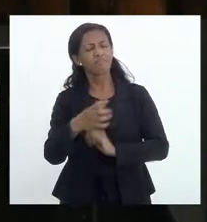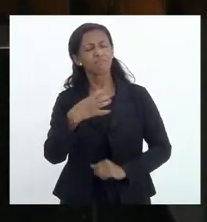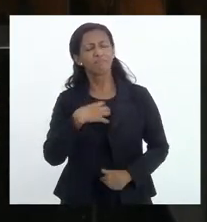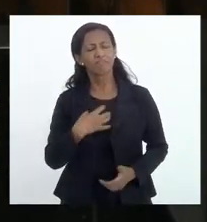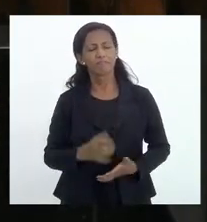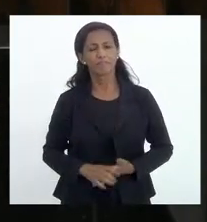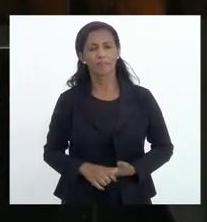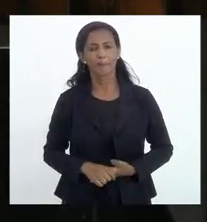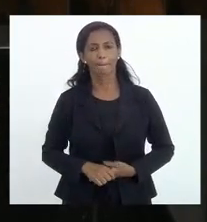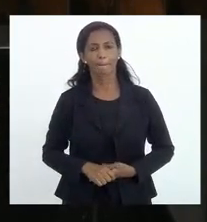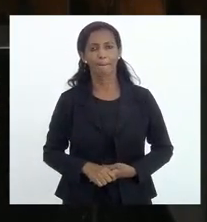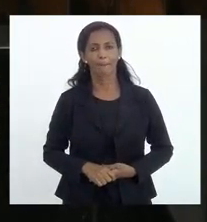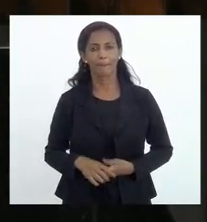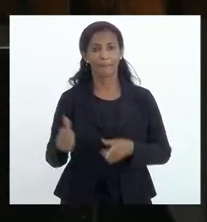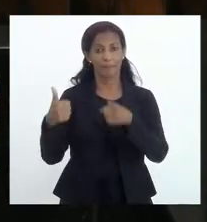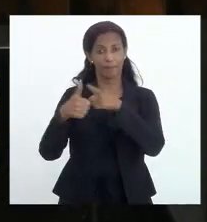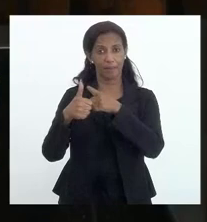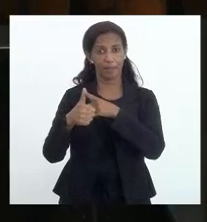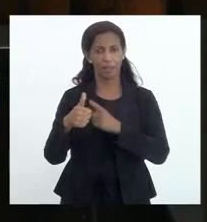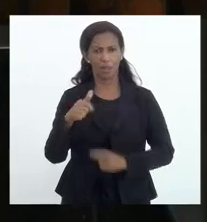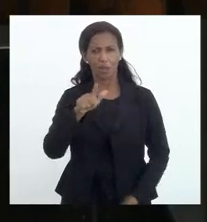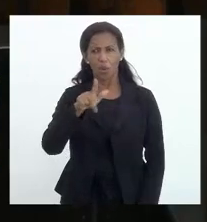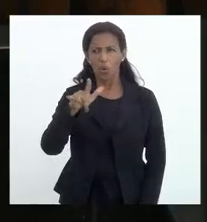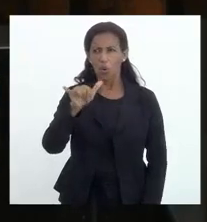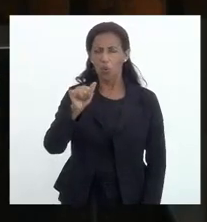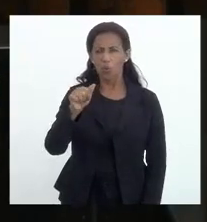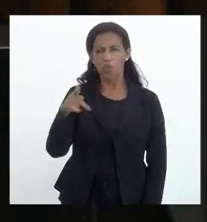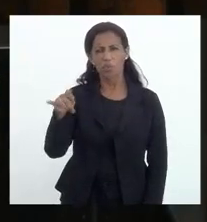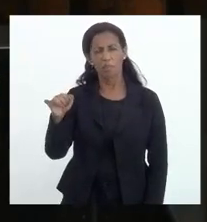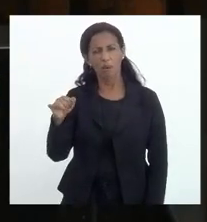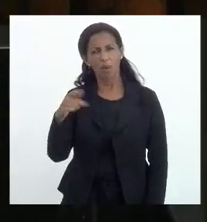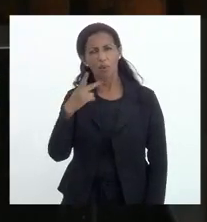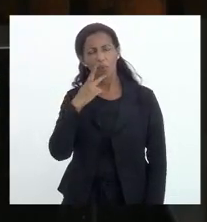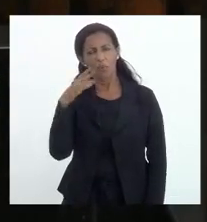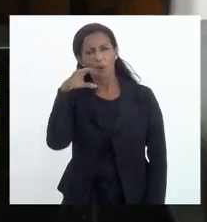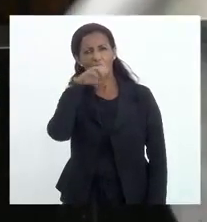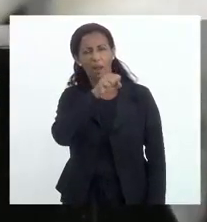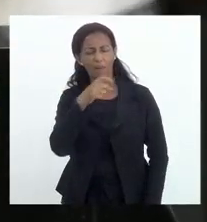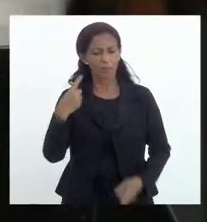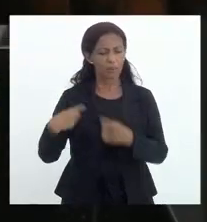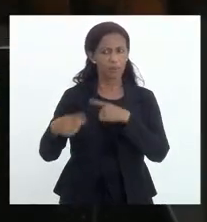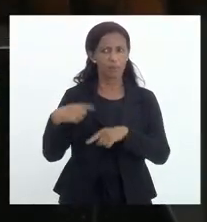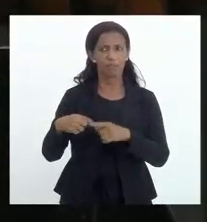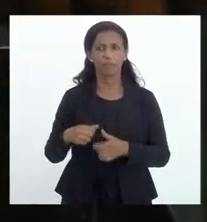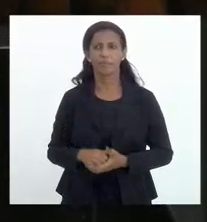seguinte. Em primeiro lugar, o Luiz Paulo fez uma questão muito rápida no início, eu queria retomá-la.